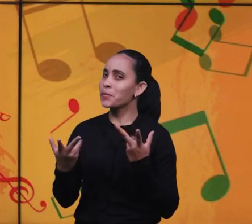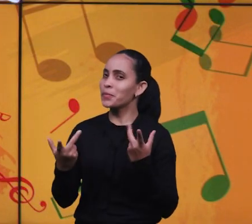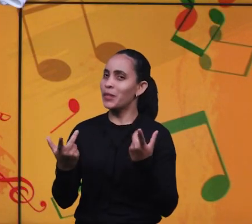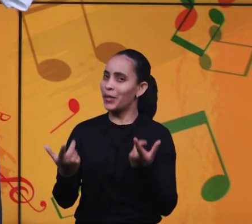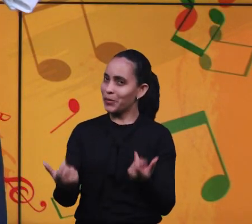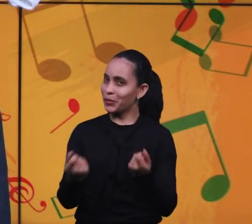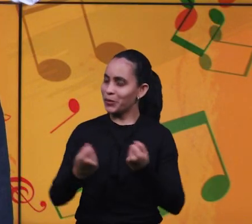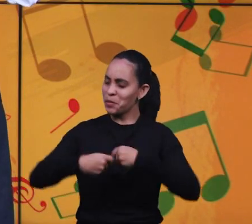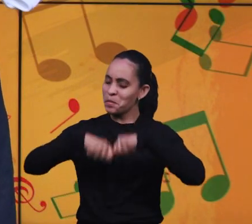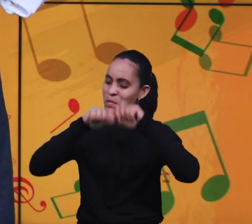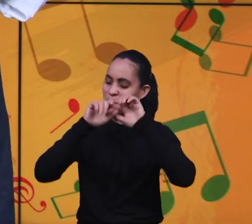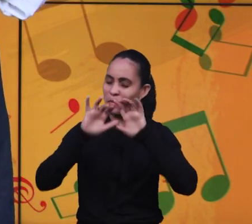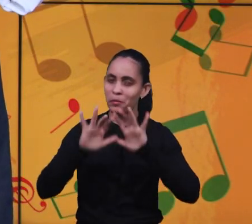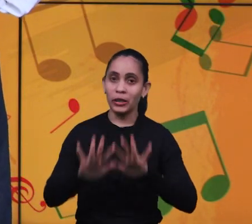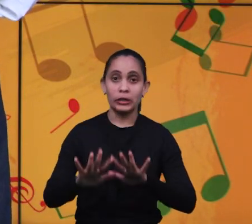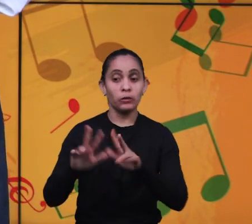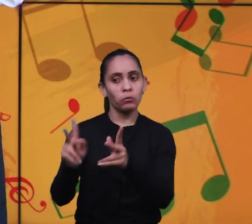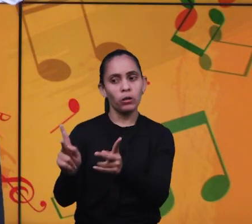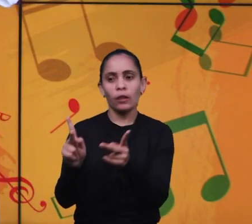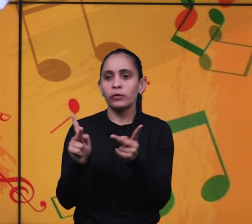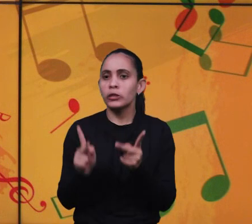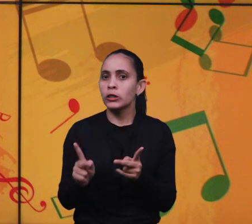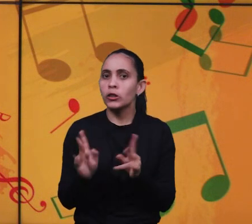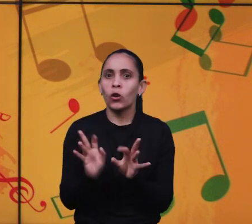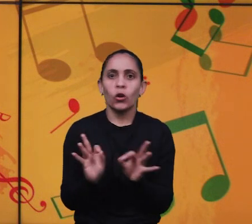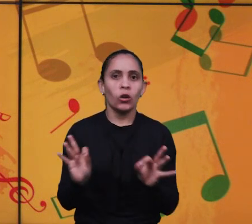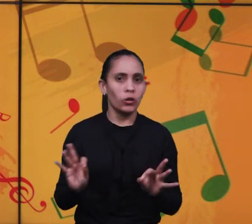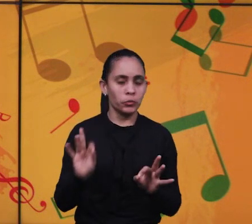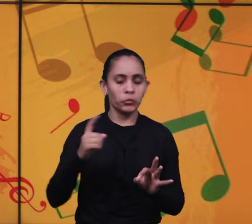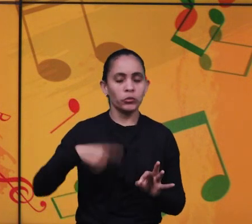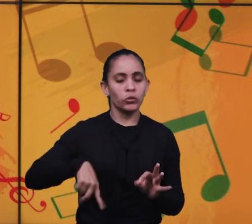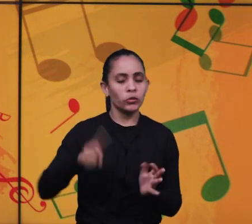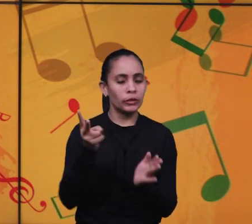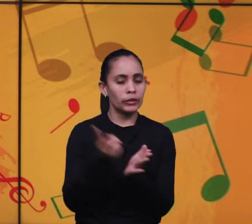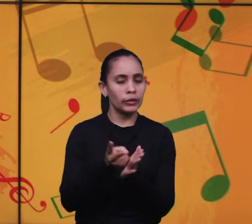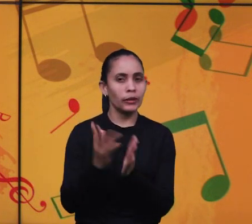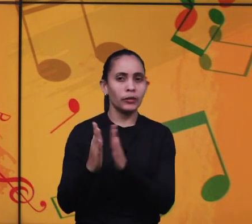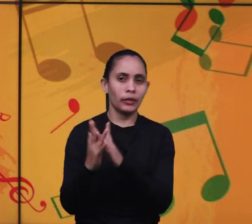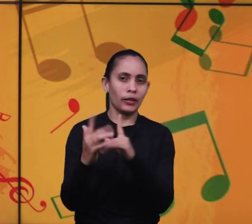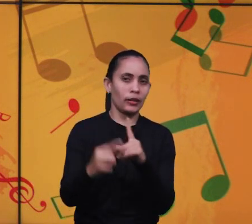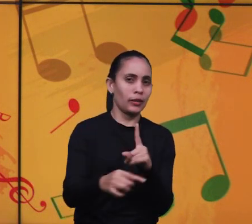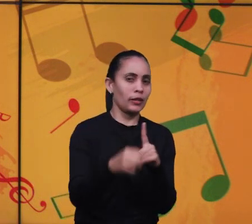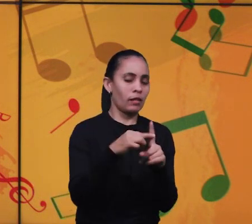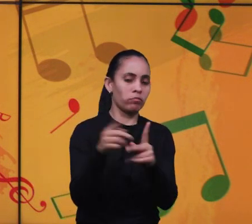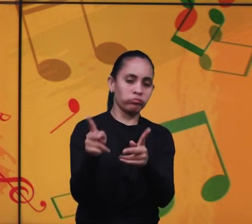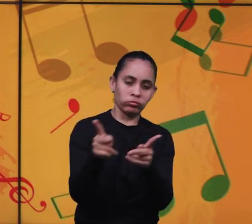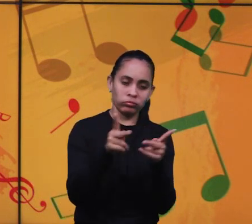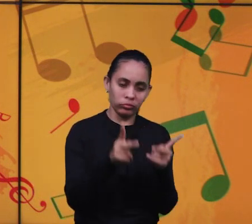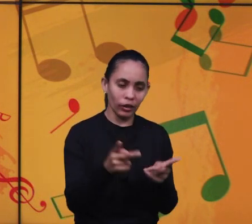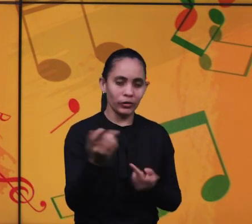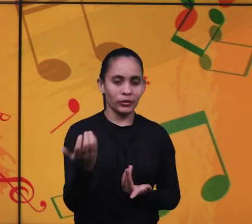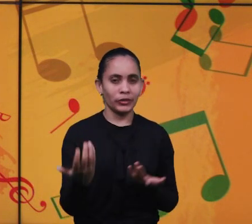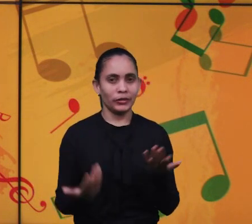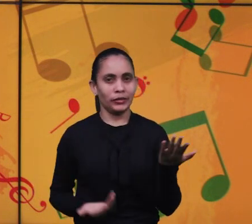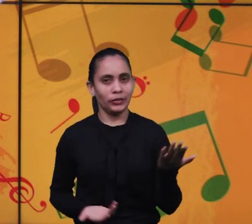Que bênção! Foi uma visita maravilhosa, como tem sido em todas. Os irmãos, as